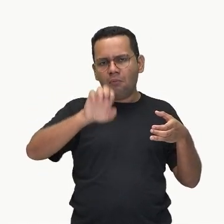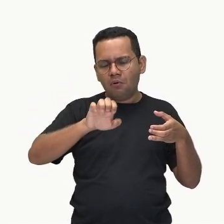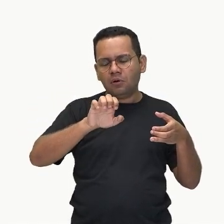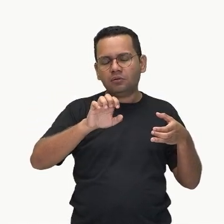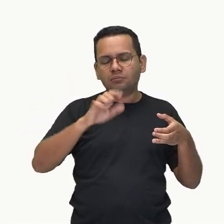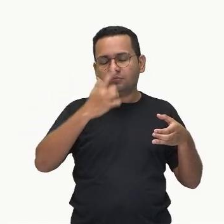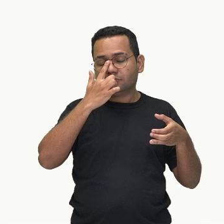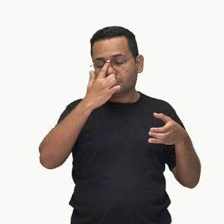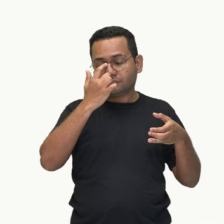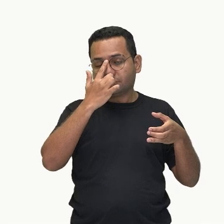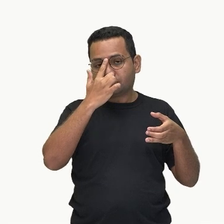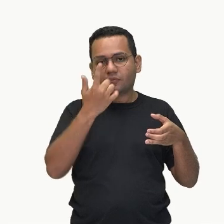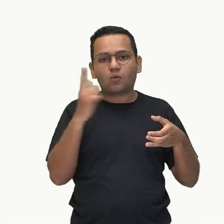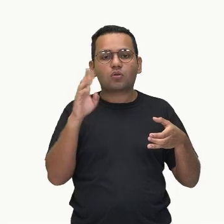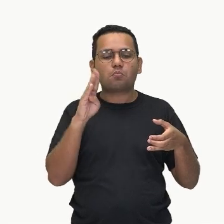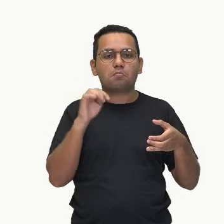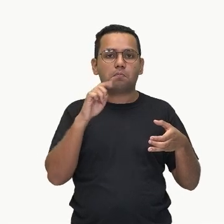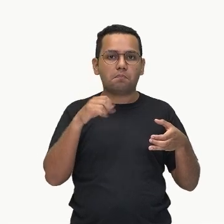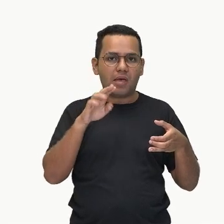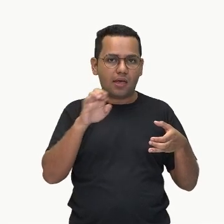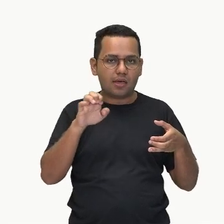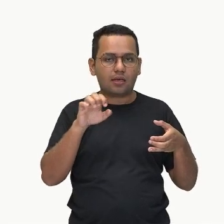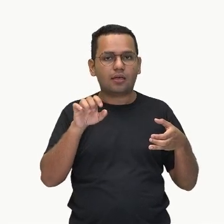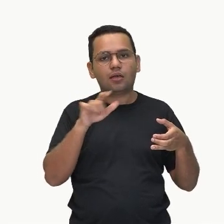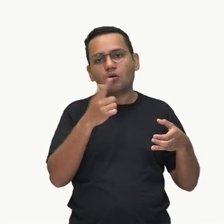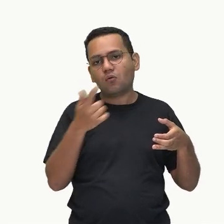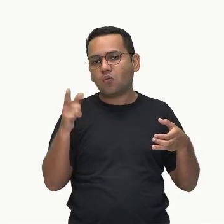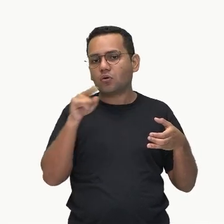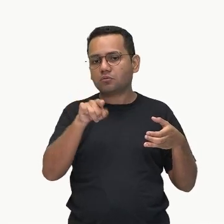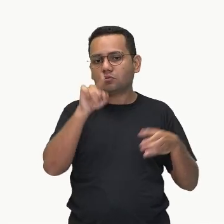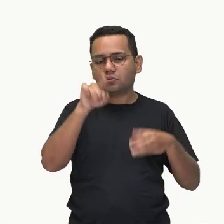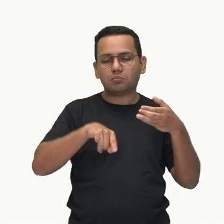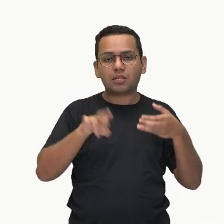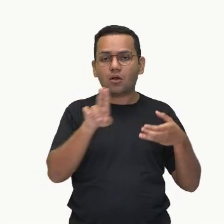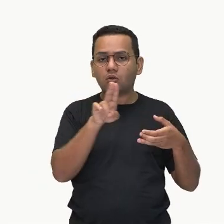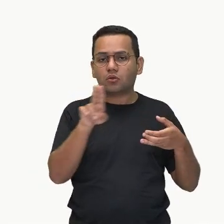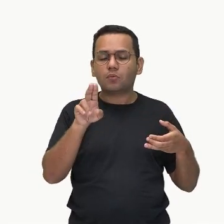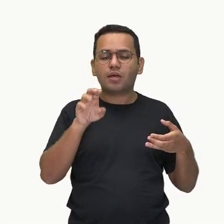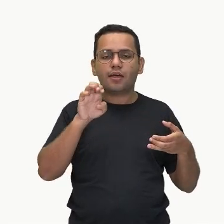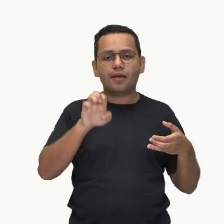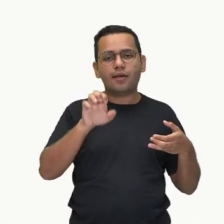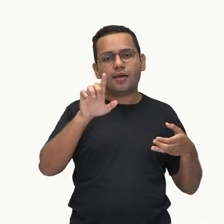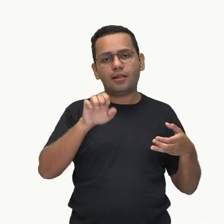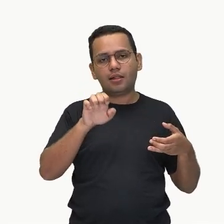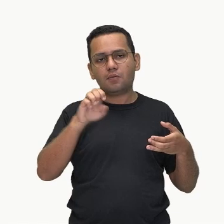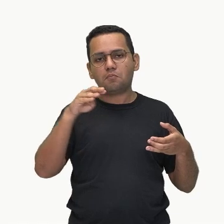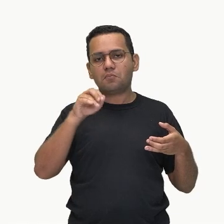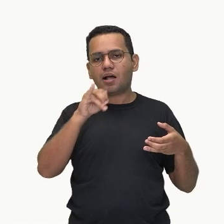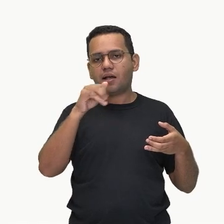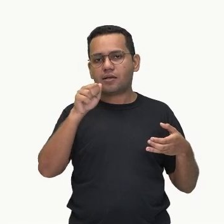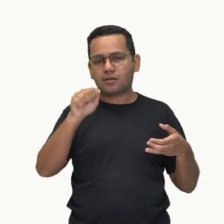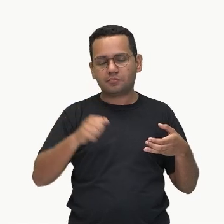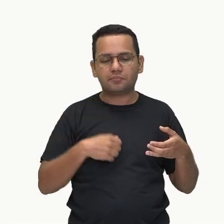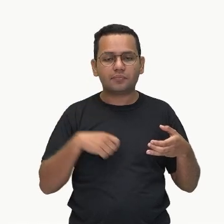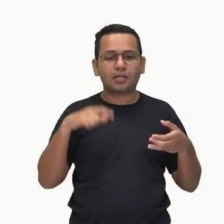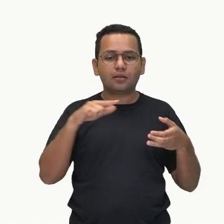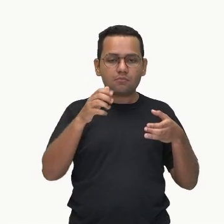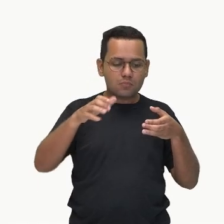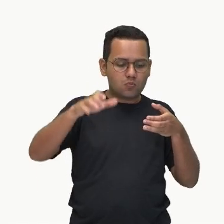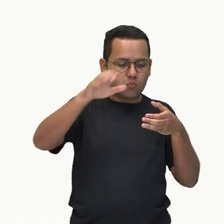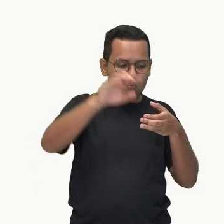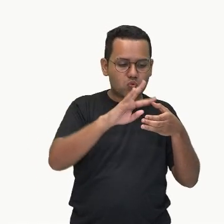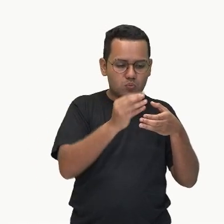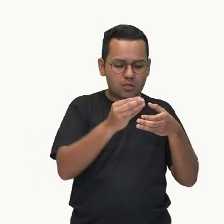complicado. Becker é bem simples. Esse aqui é o Erlenmeyer. Tá bom? Então, colocou uma substância, ele vai